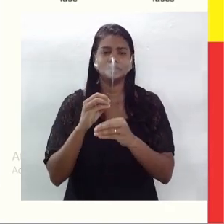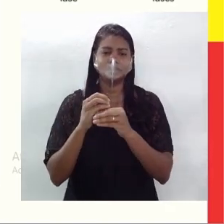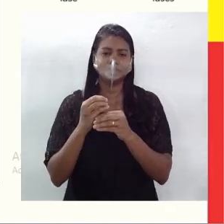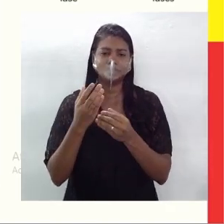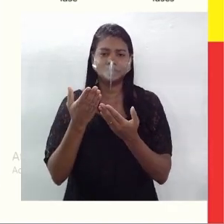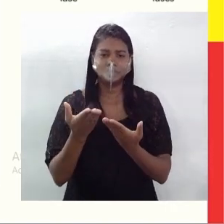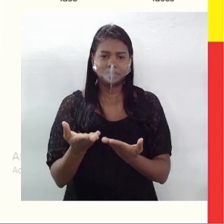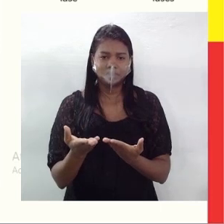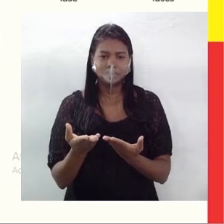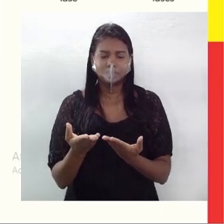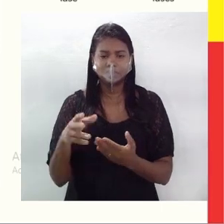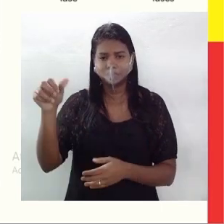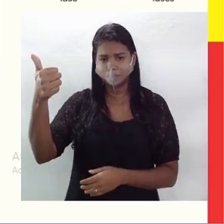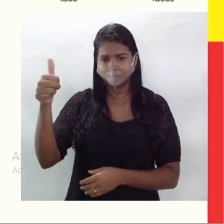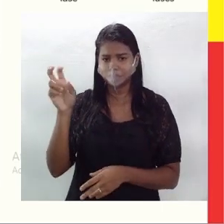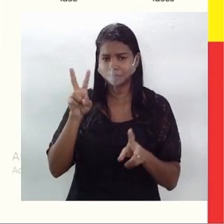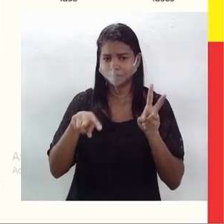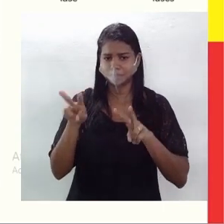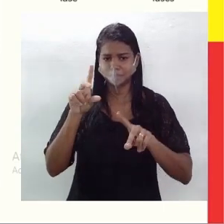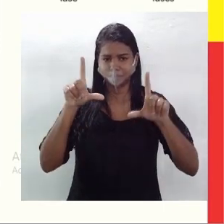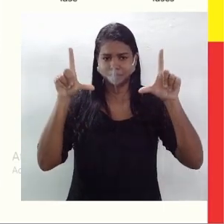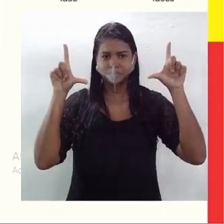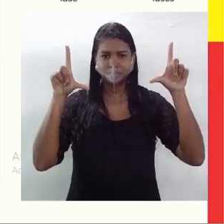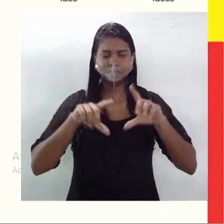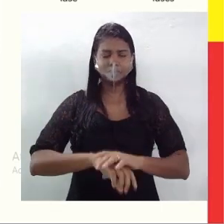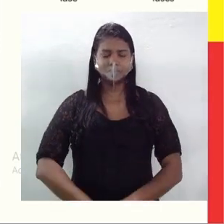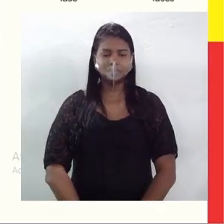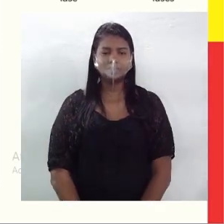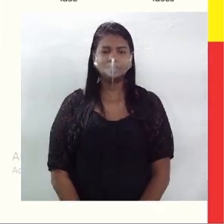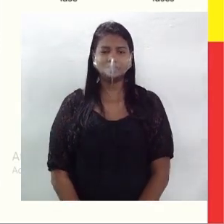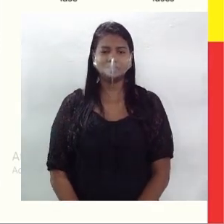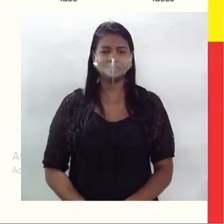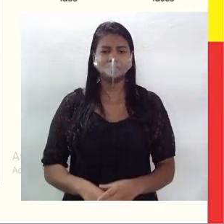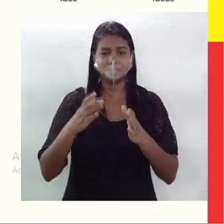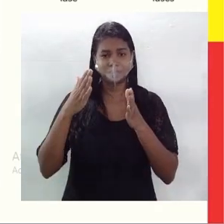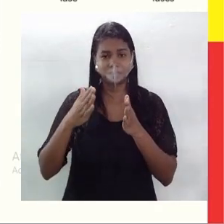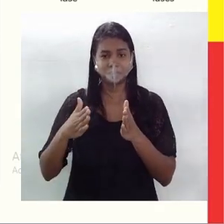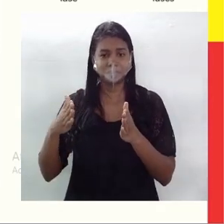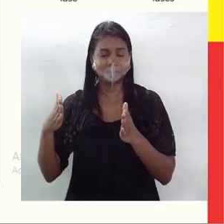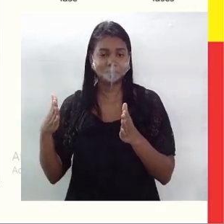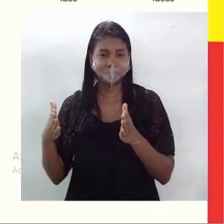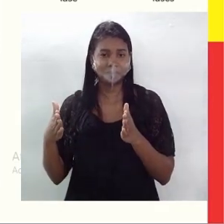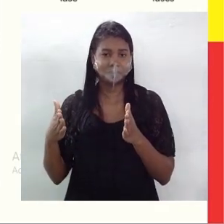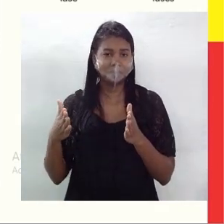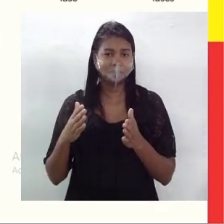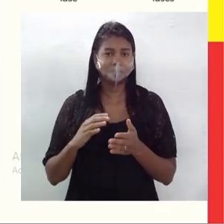estão observando na telinha. E dali você vai